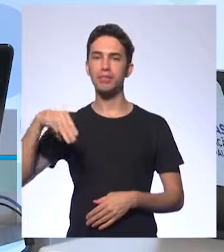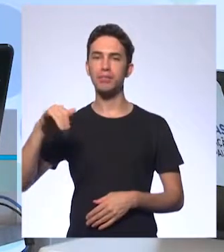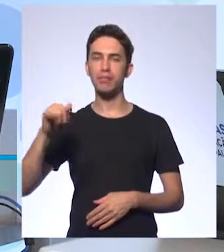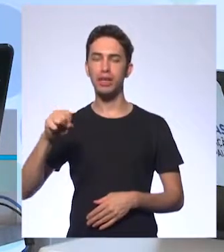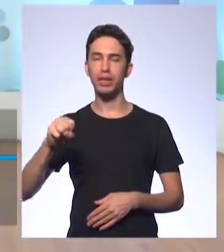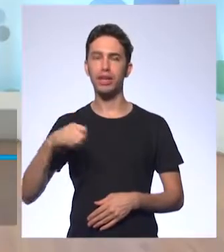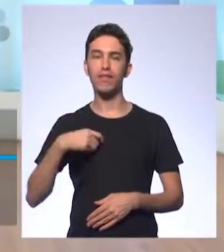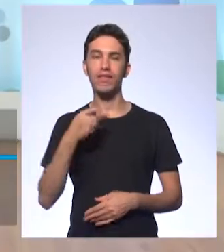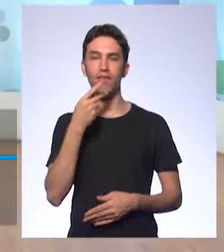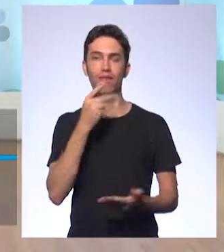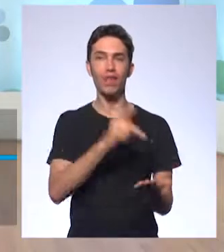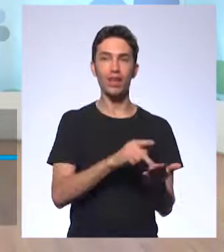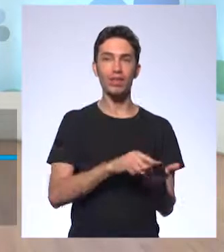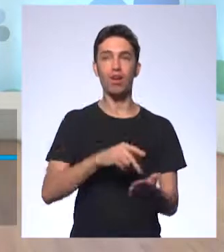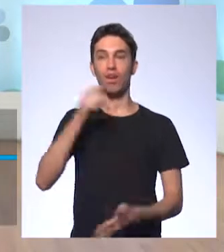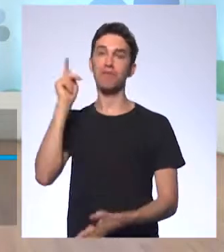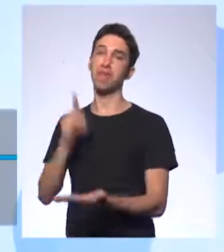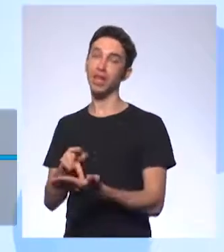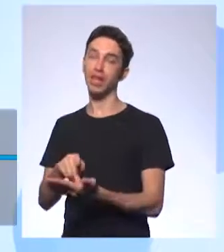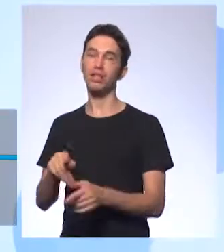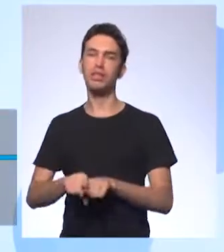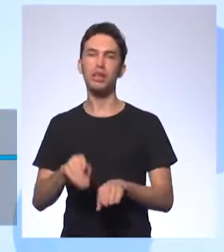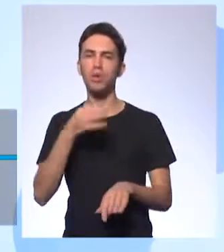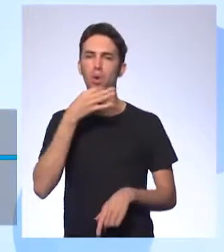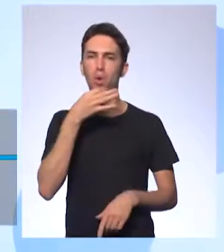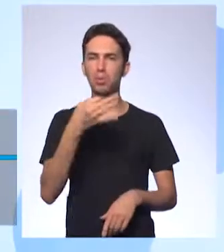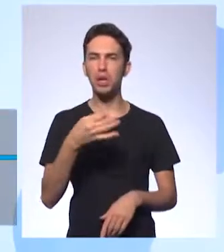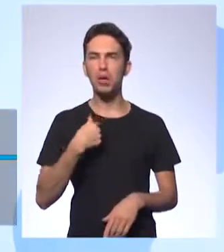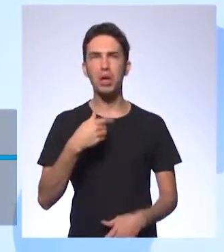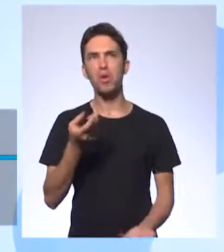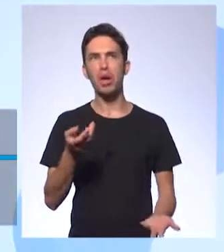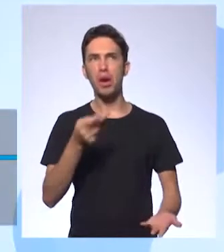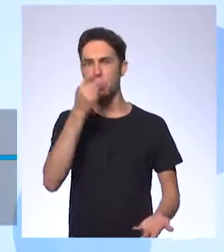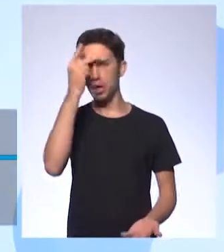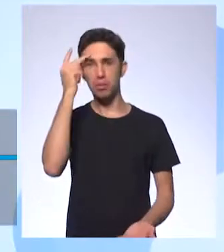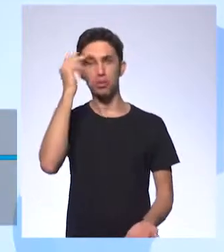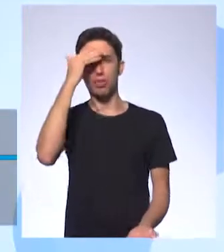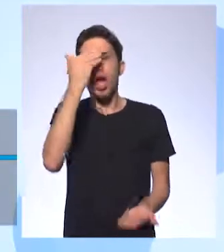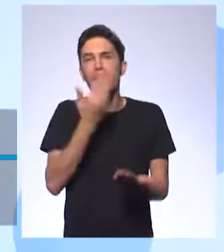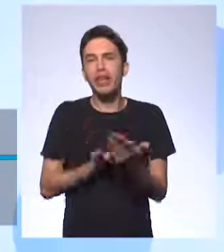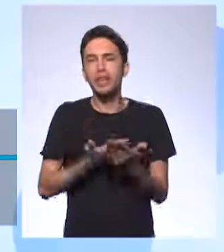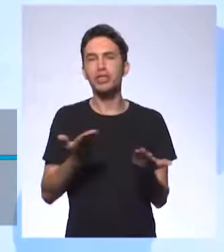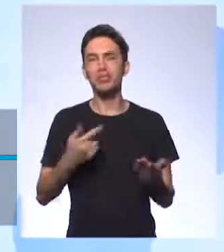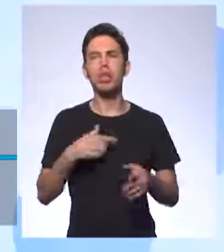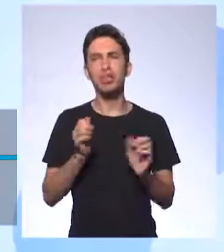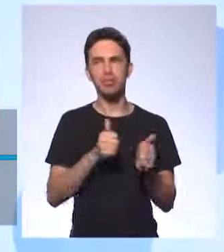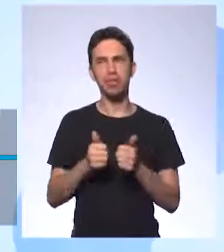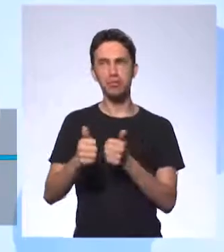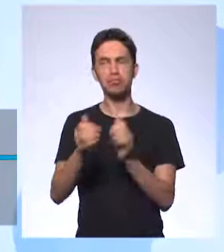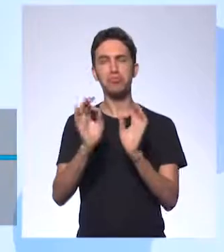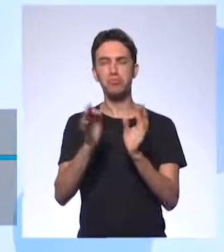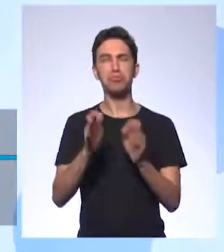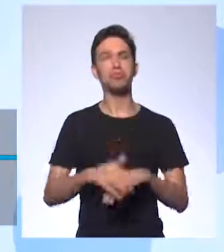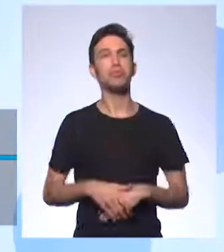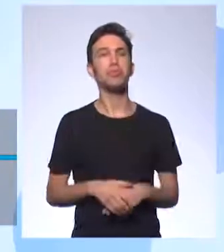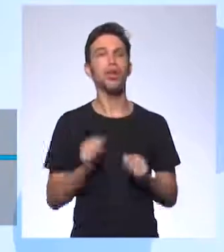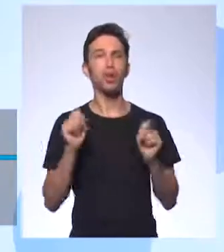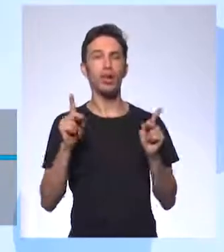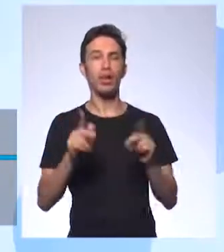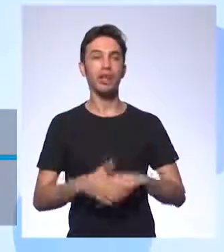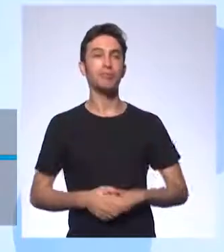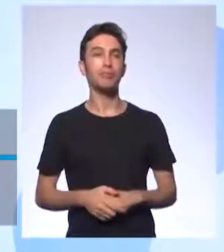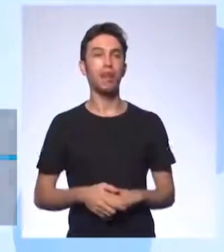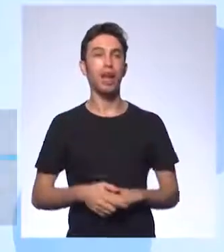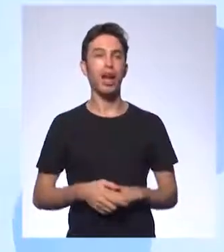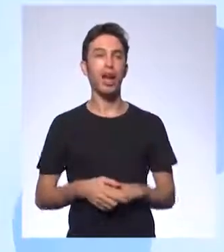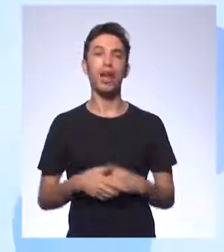uma verdade. Opinião é o que a pessoa acredita. Então, tá indo por aí, né? Ok. Aí,